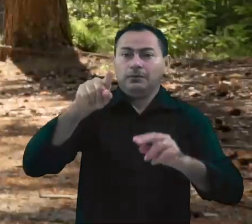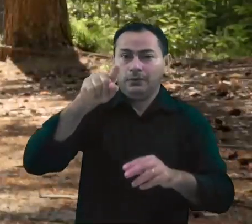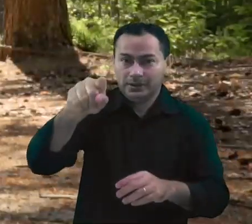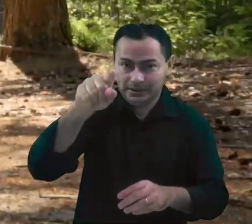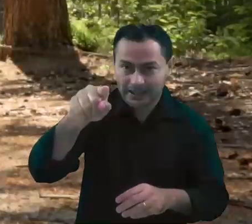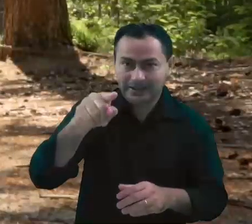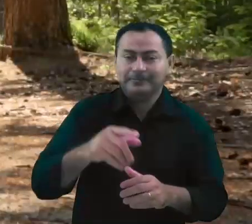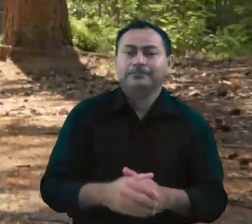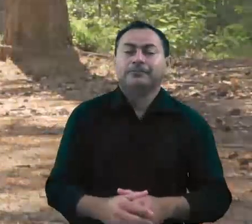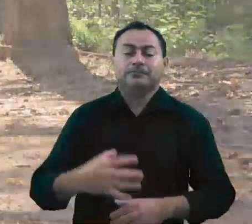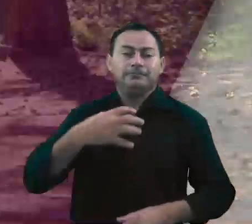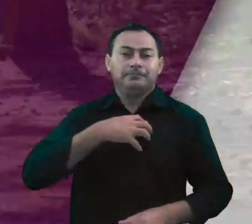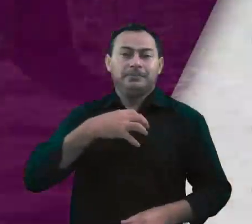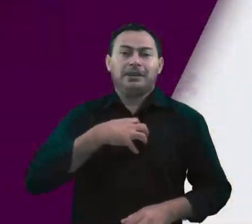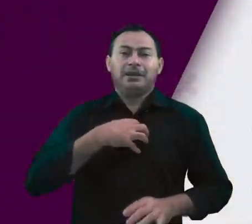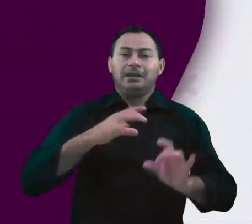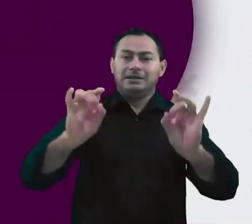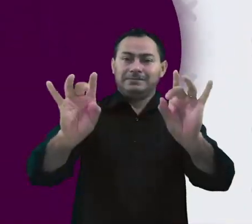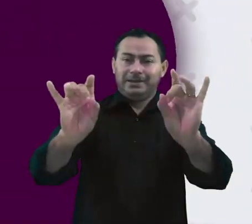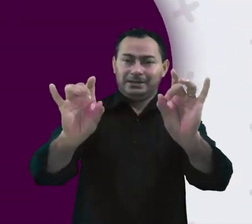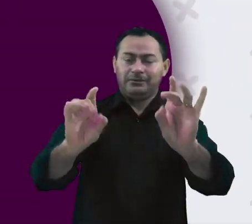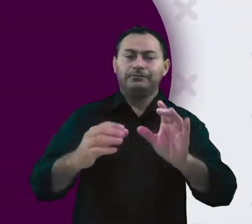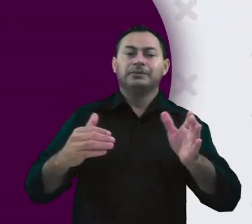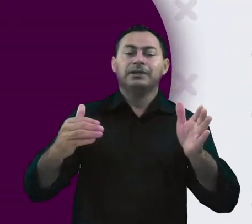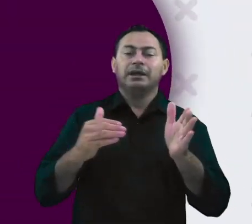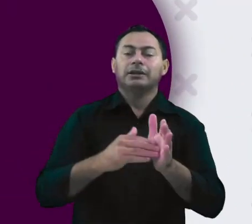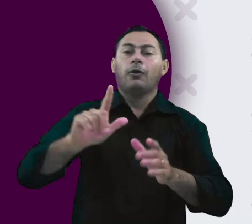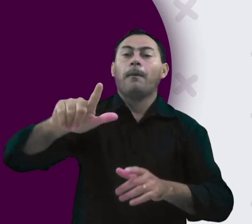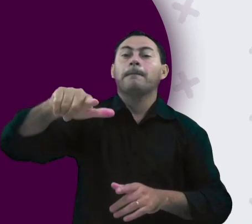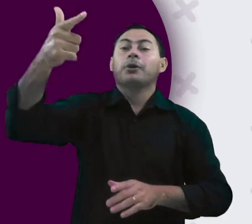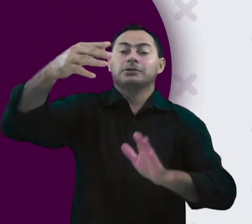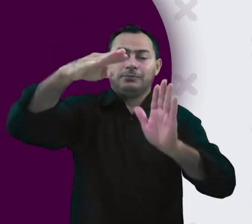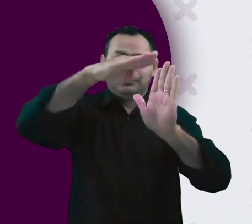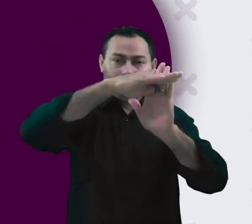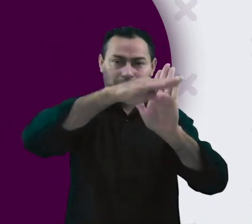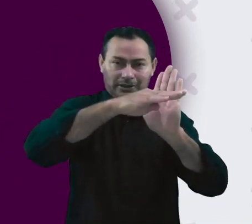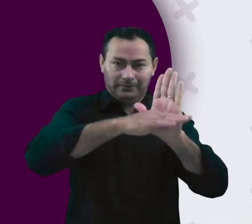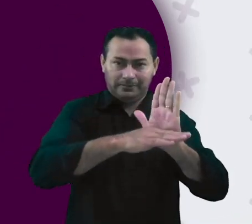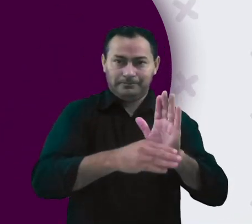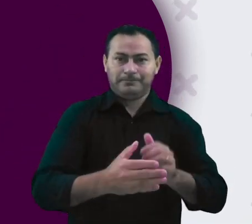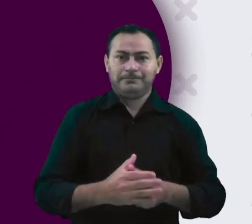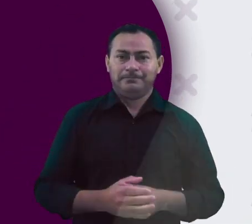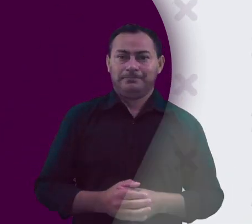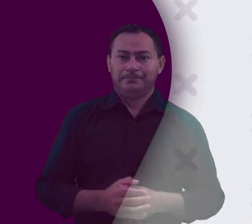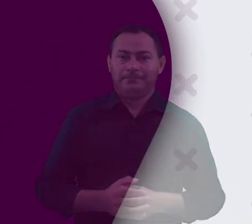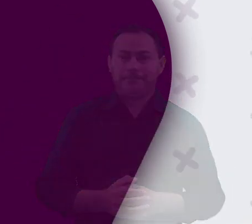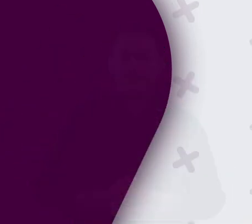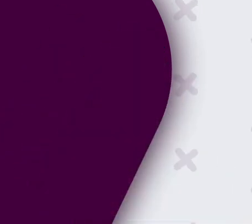valoriza você de uma forma especial. Até o próximo programa.